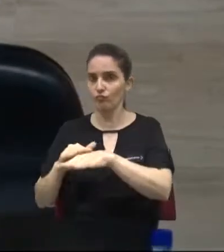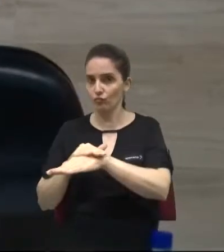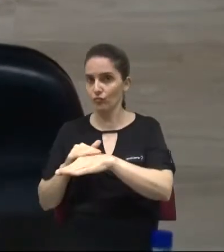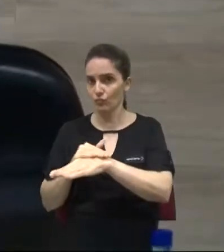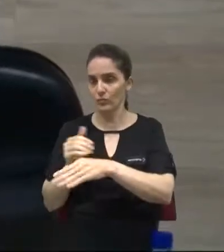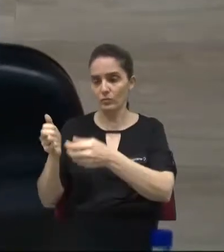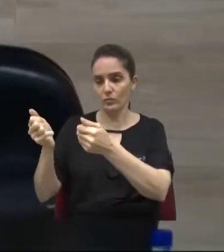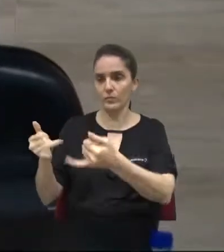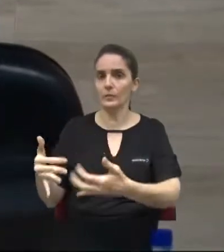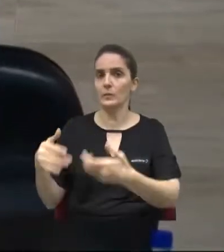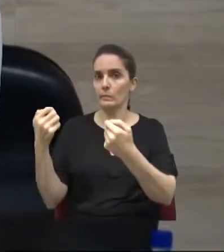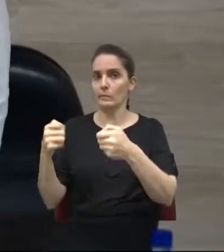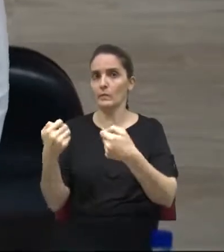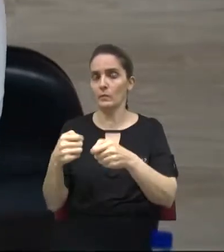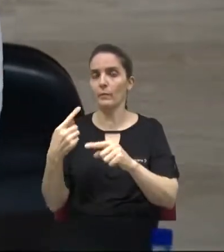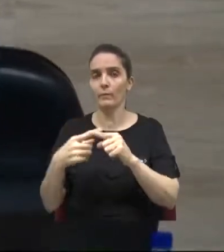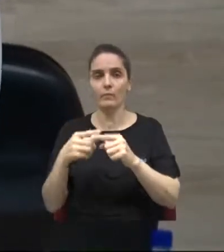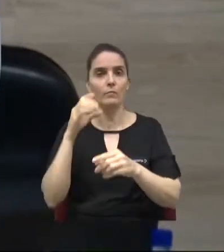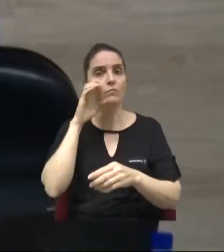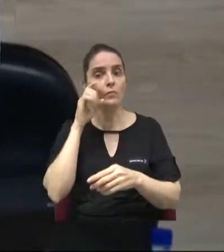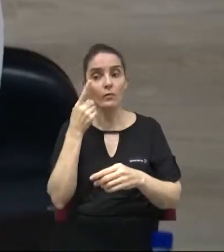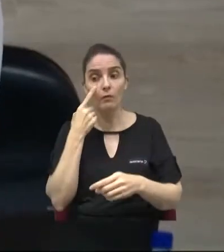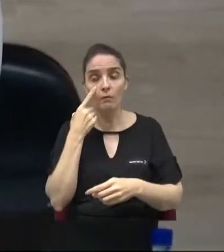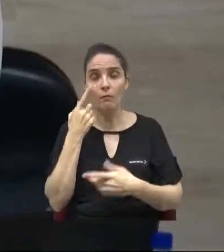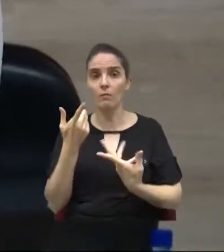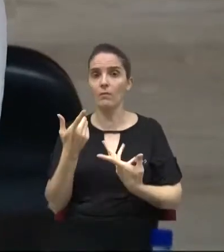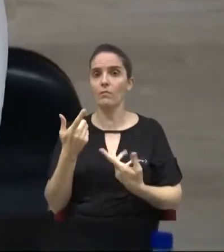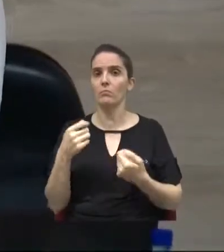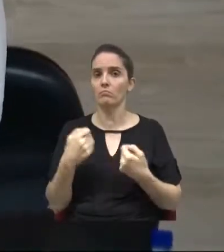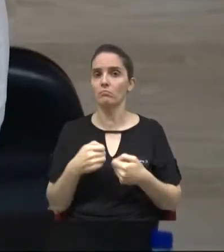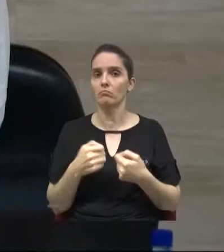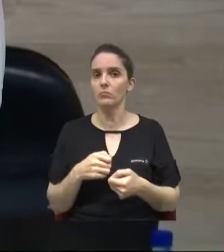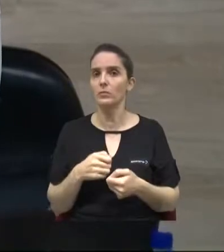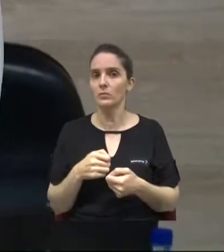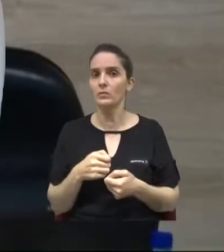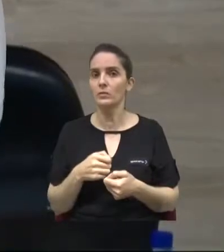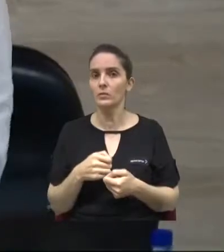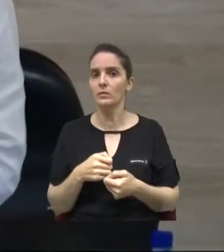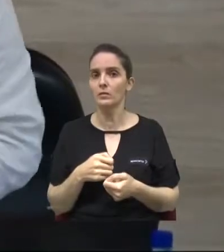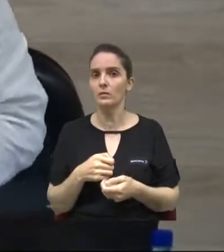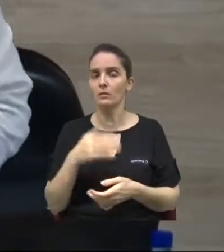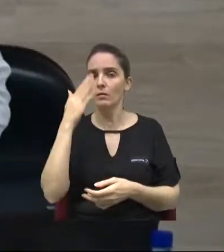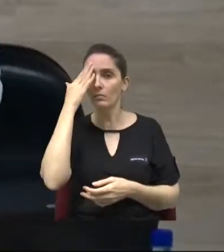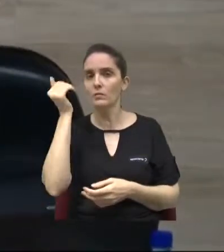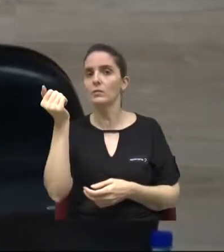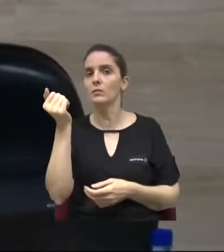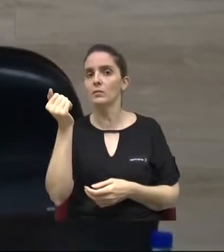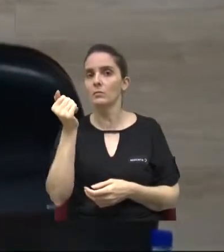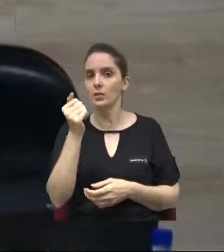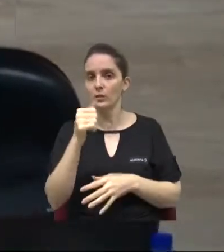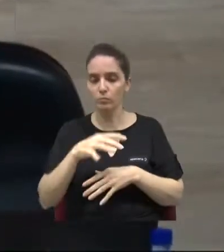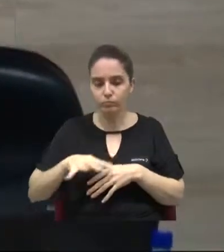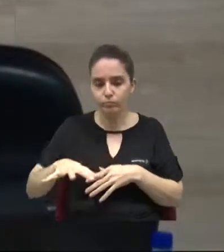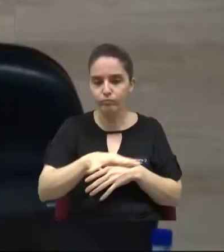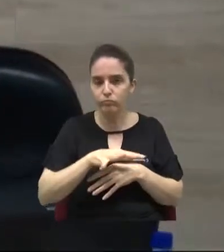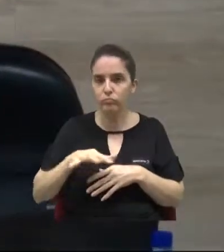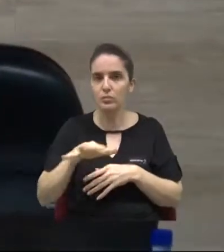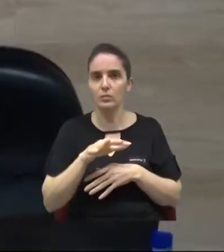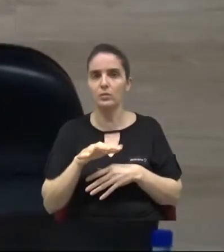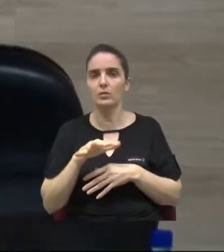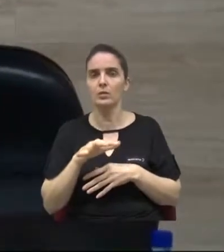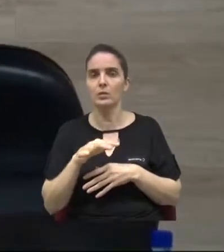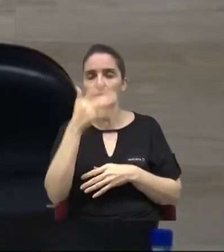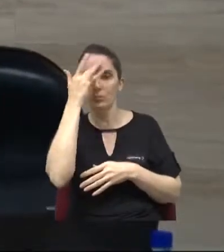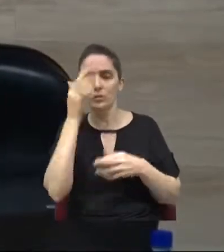viu esse problema, talvez passando a região, ela já consiga colocar. E, com